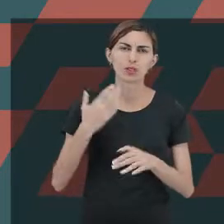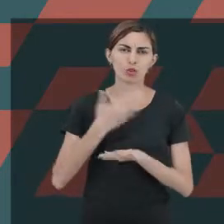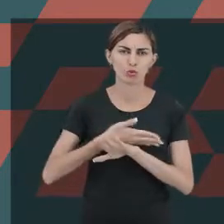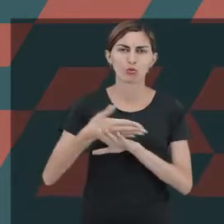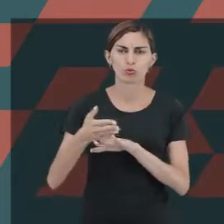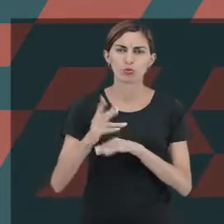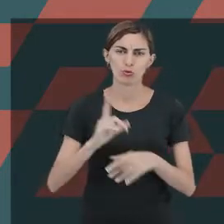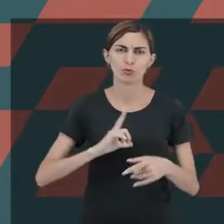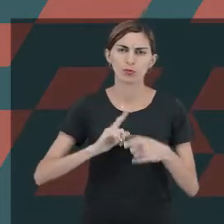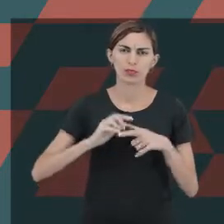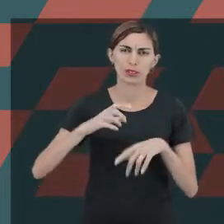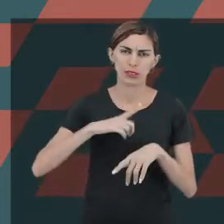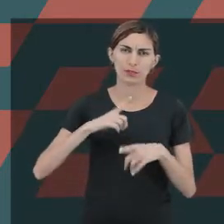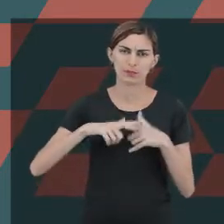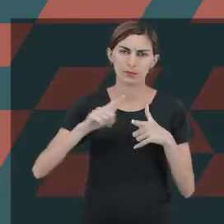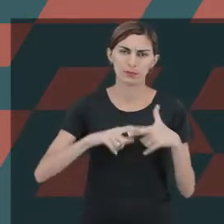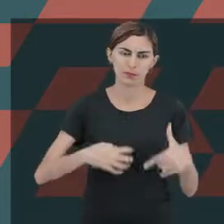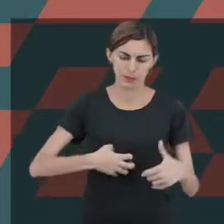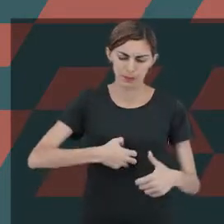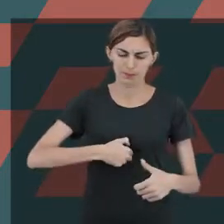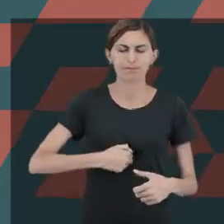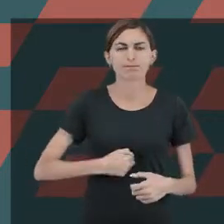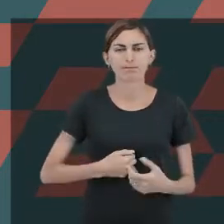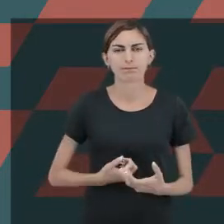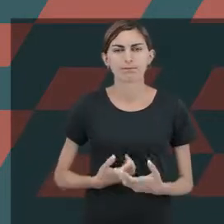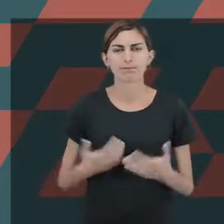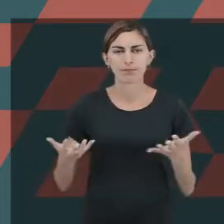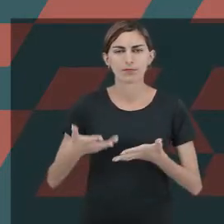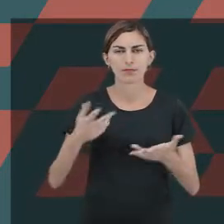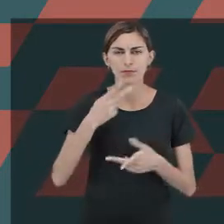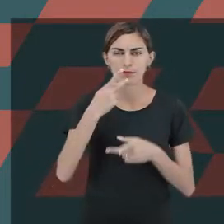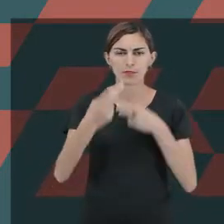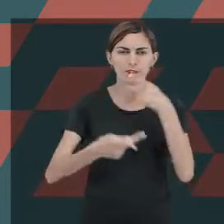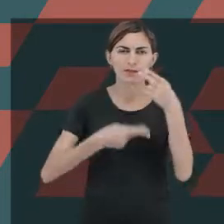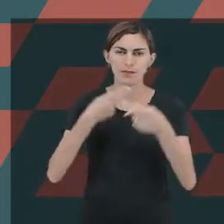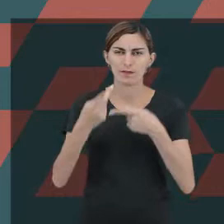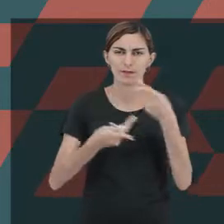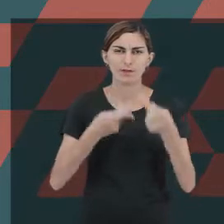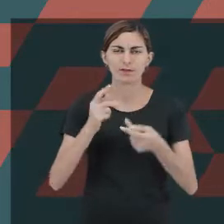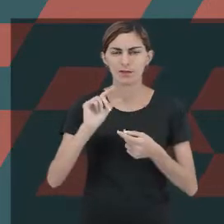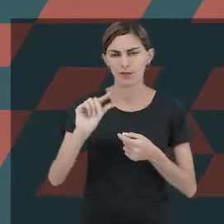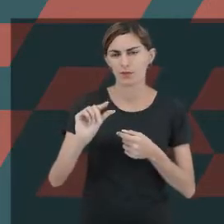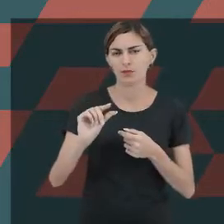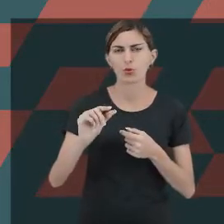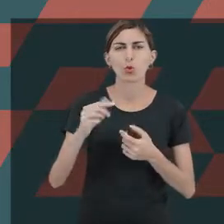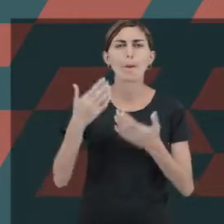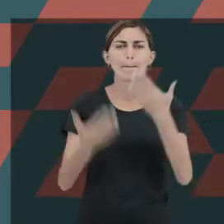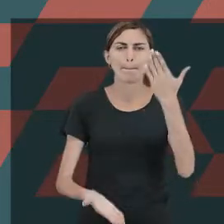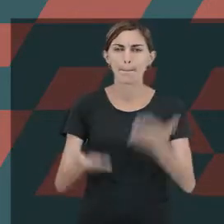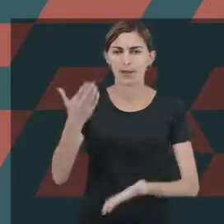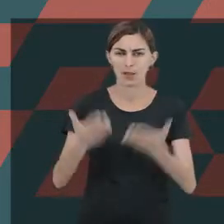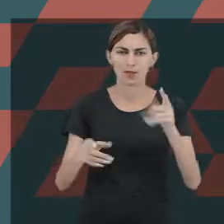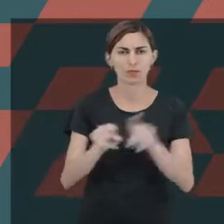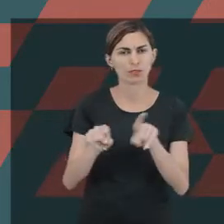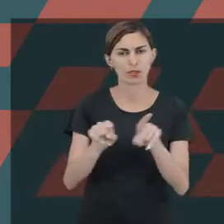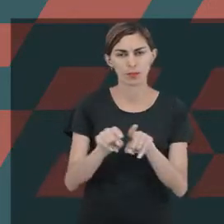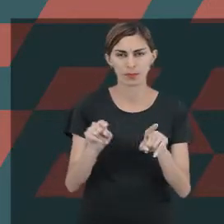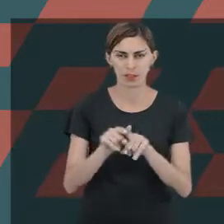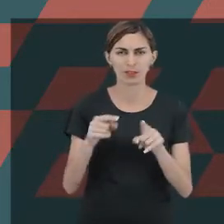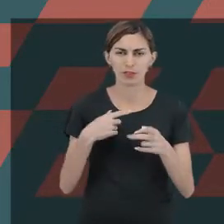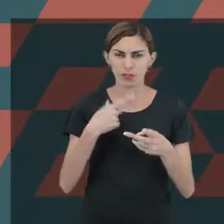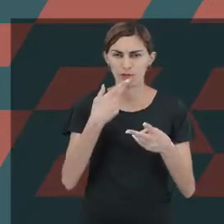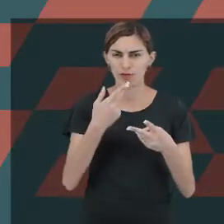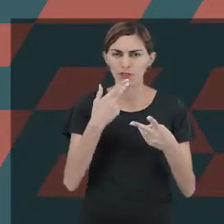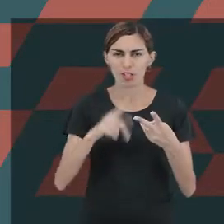pacientes. Agora a gente vai falar um pouquinho do peso também. Bom, então disso que eu falei em